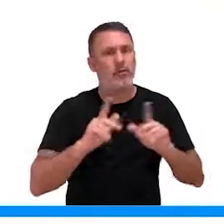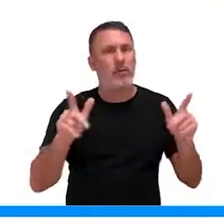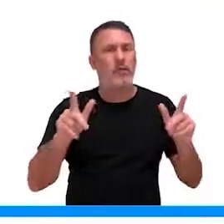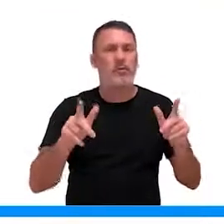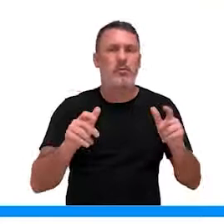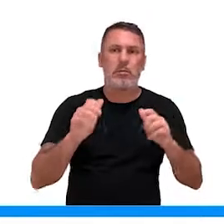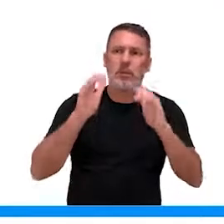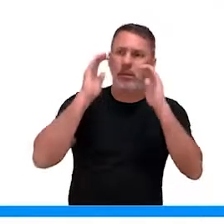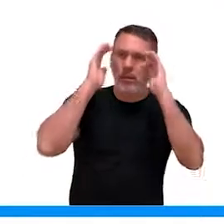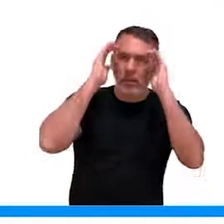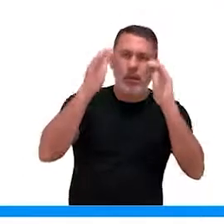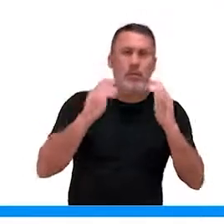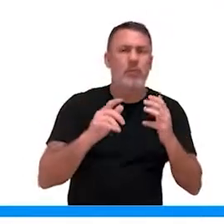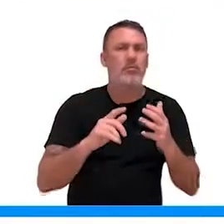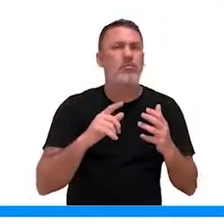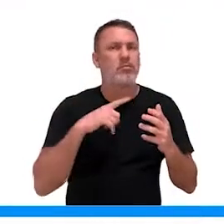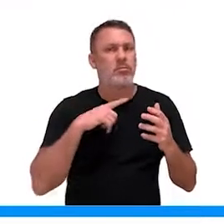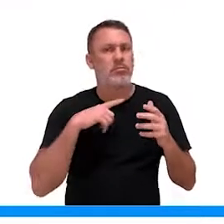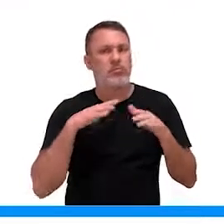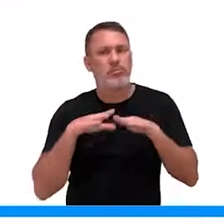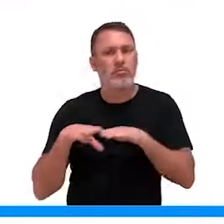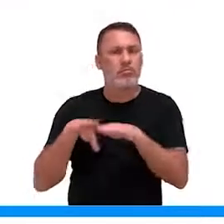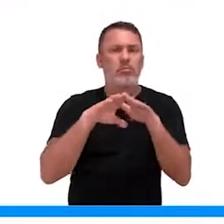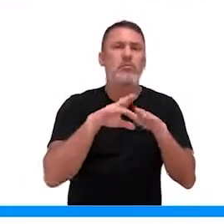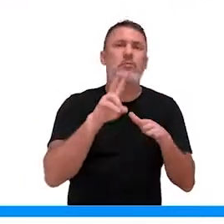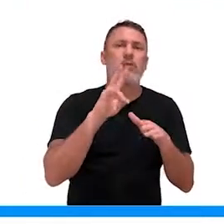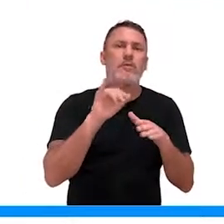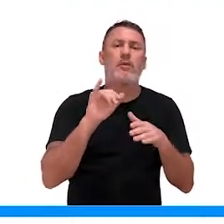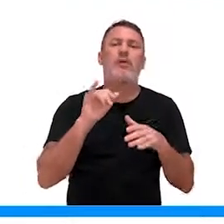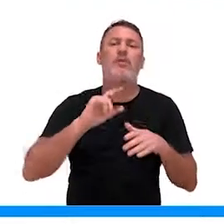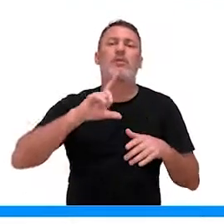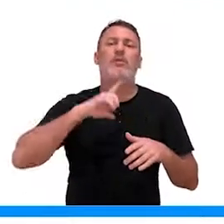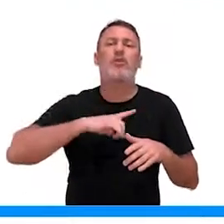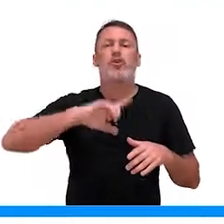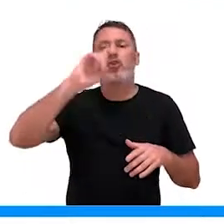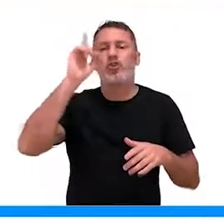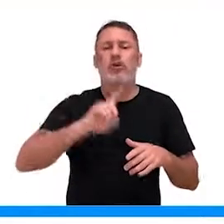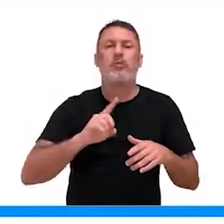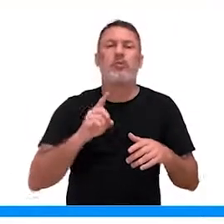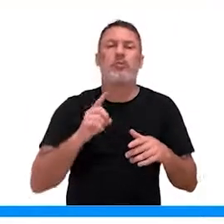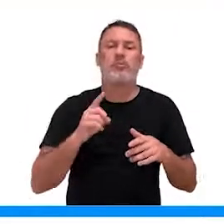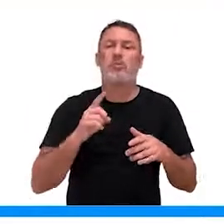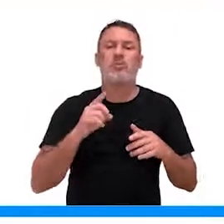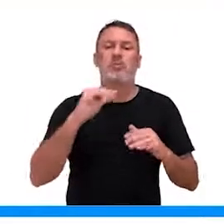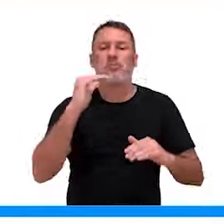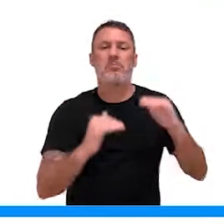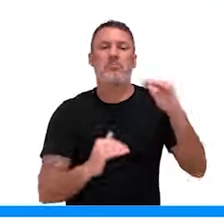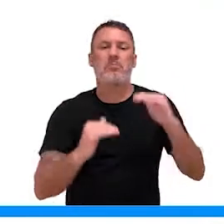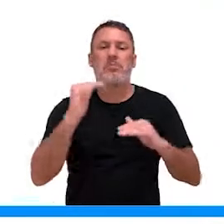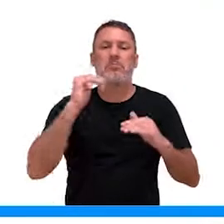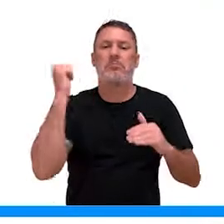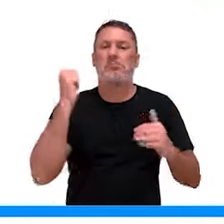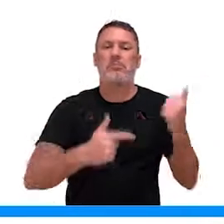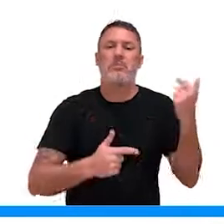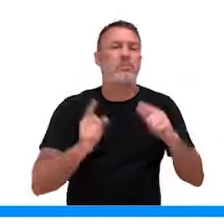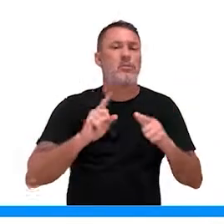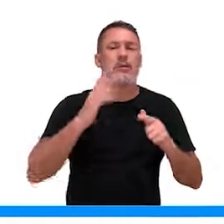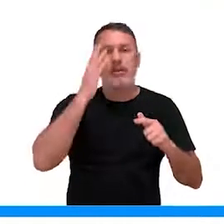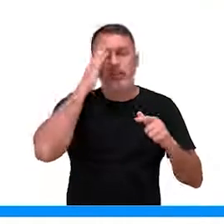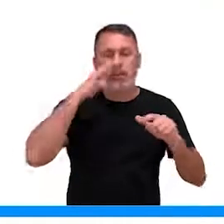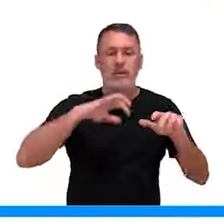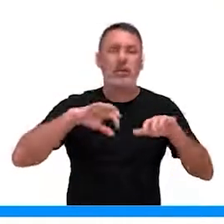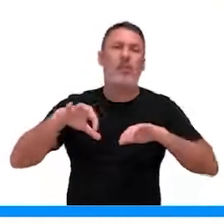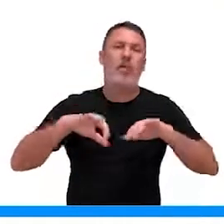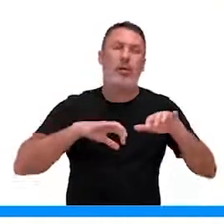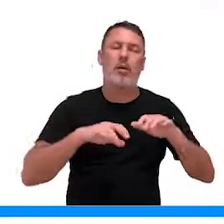e a garantia, tá, de que todas terão o seu espaço devido respeitado. Então, por isso